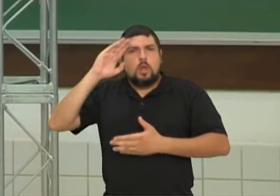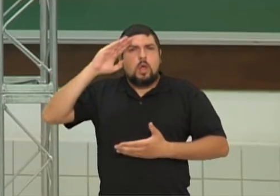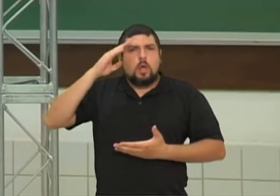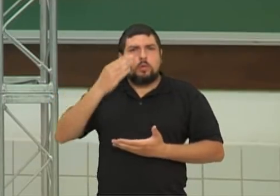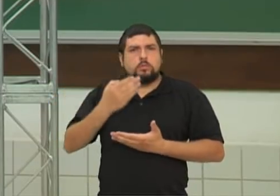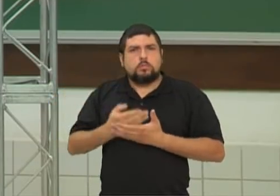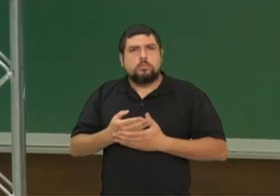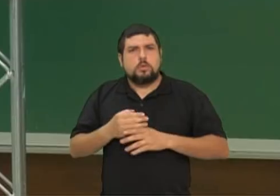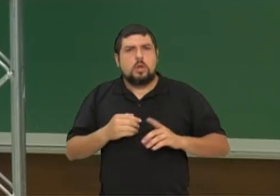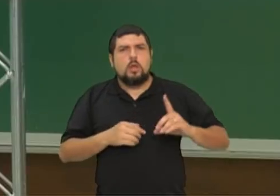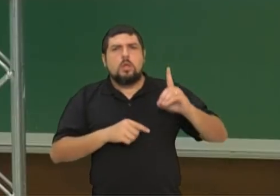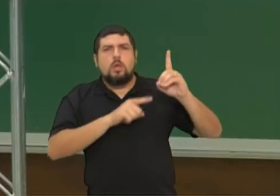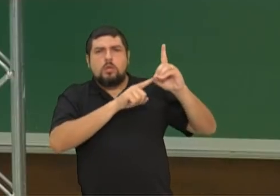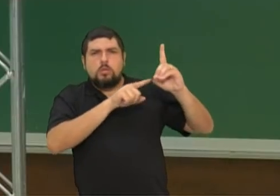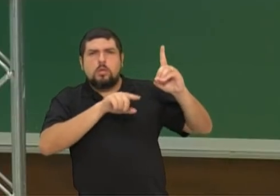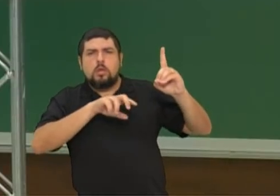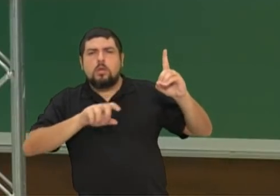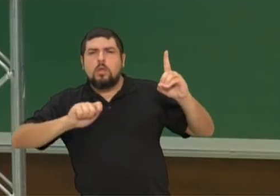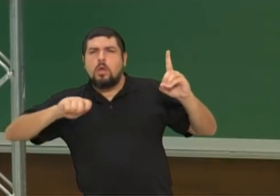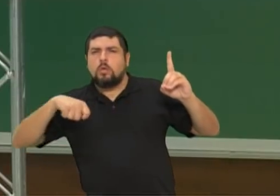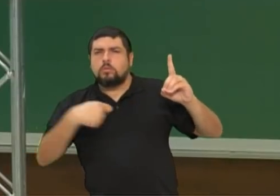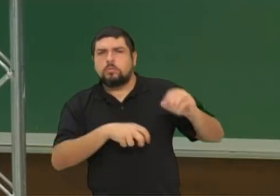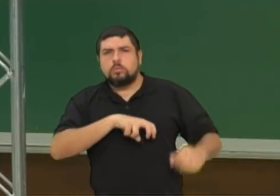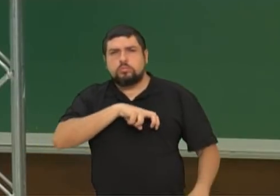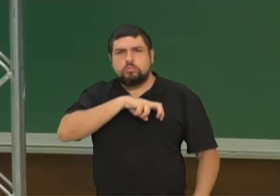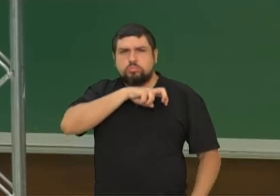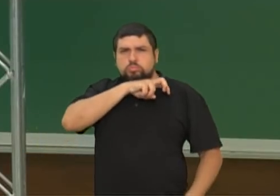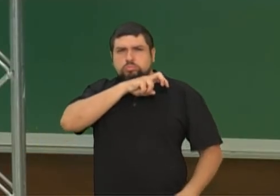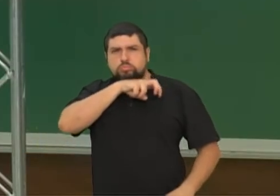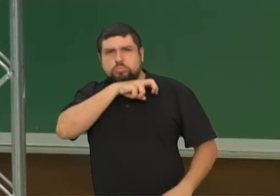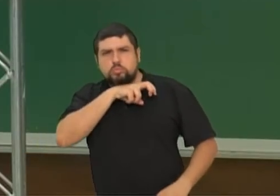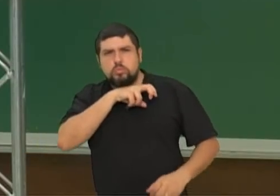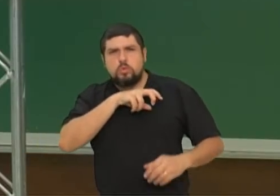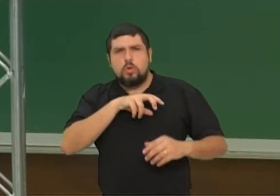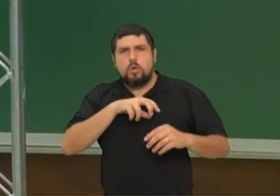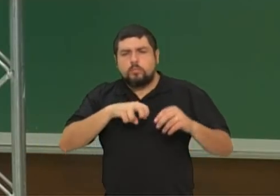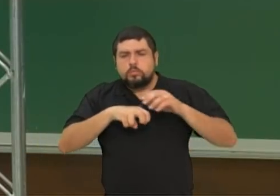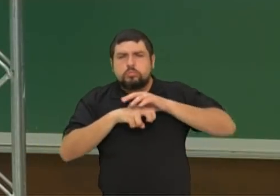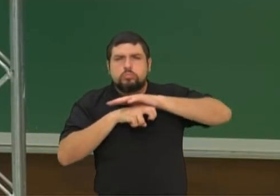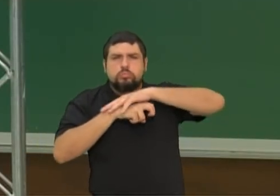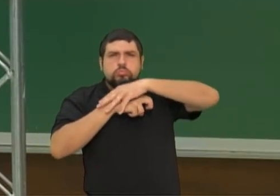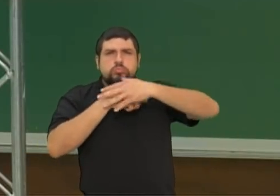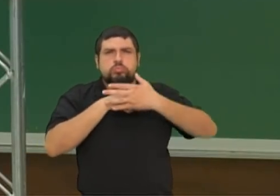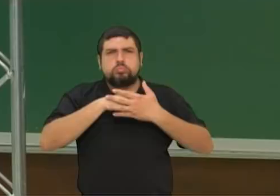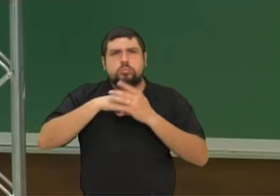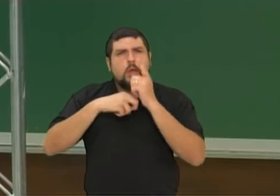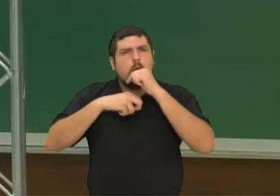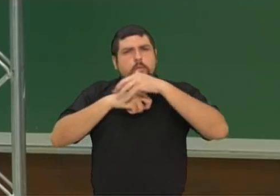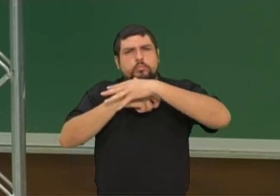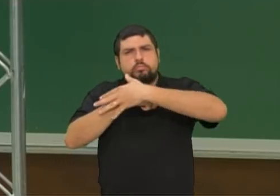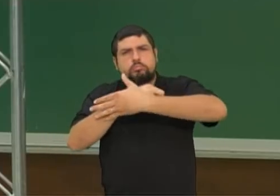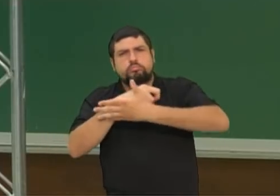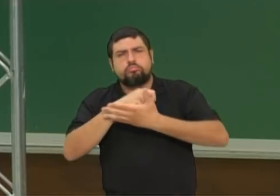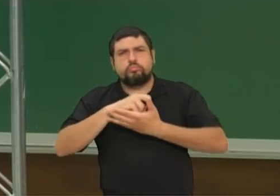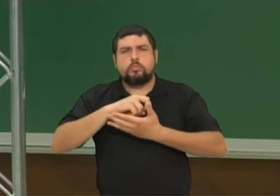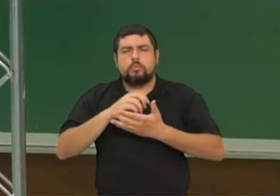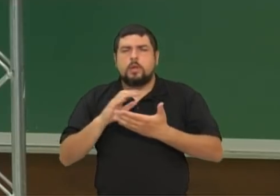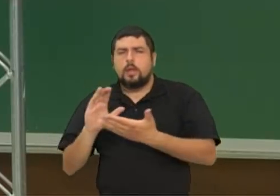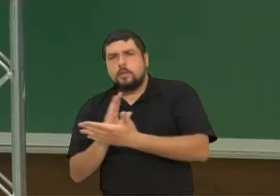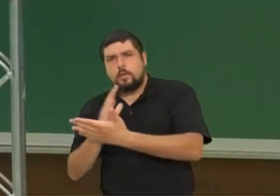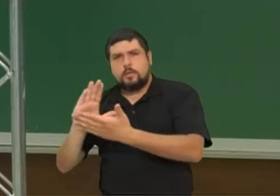deus criador serpente, ou emplumado, ou feito de água, enfim, varia de acordo com o povo e com a cultura.